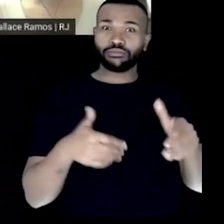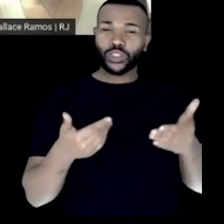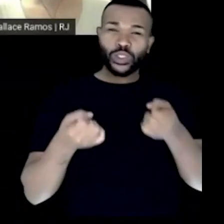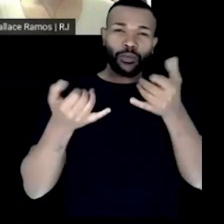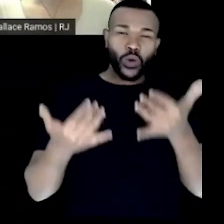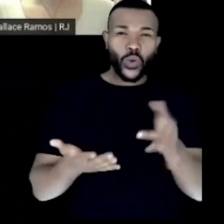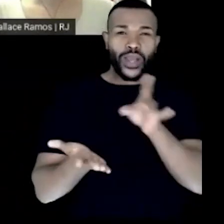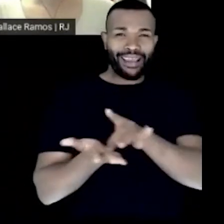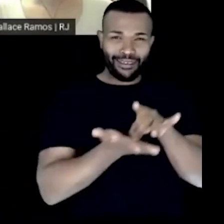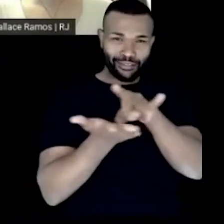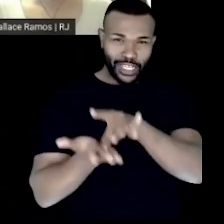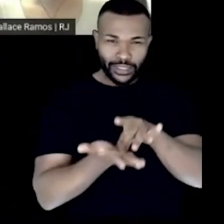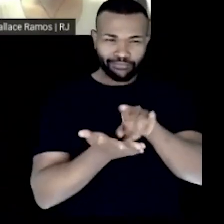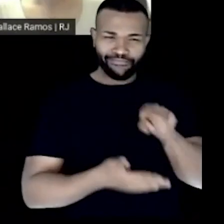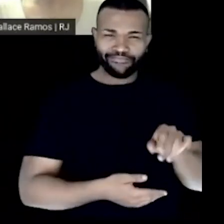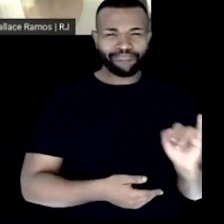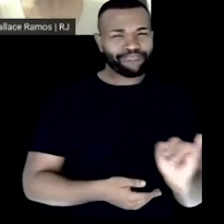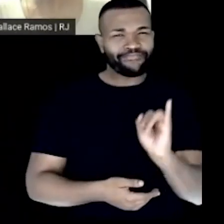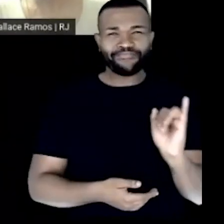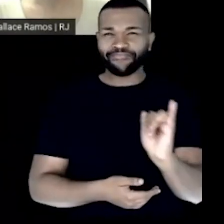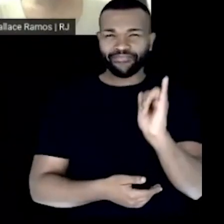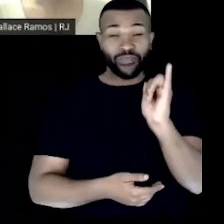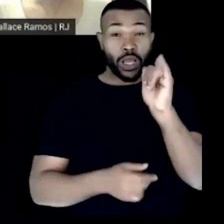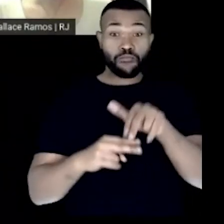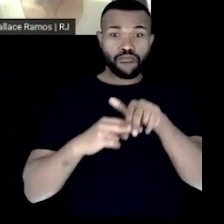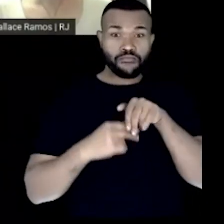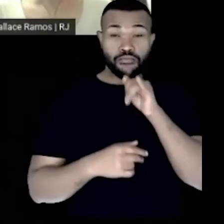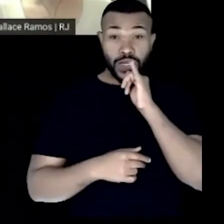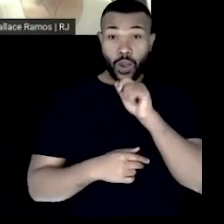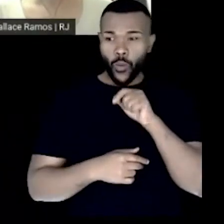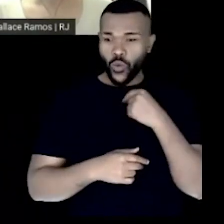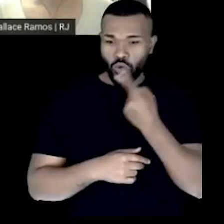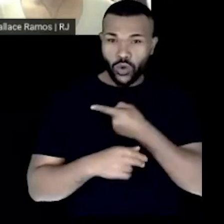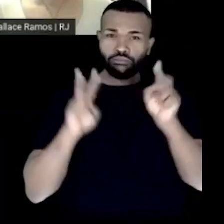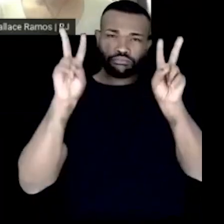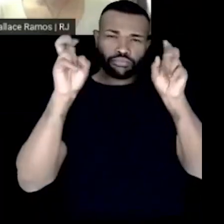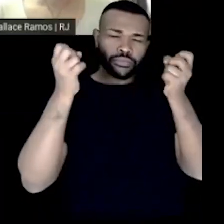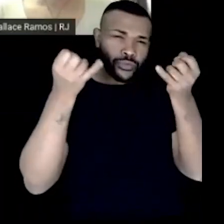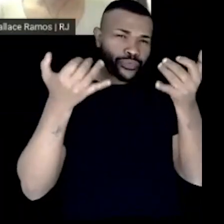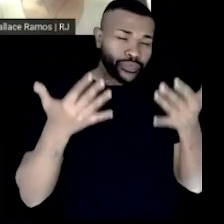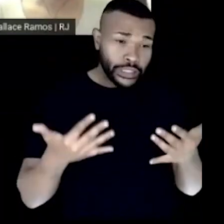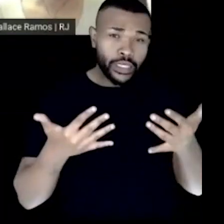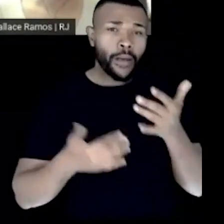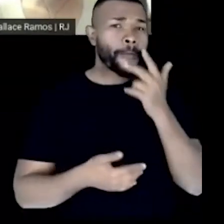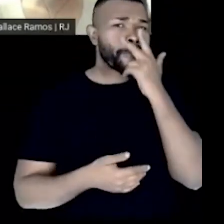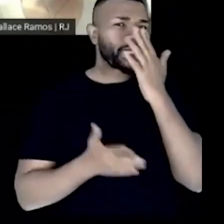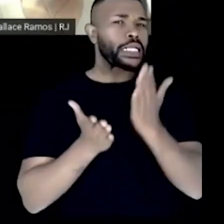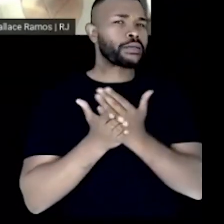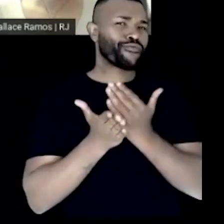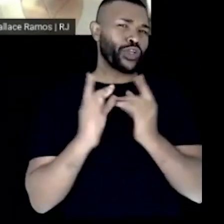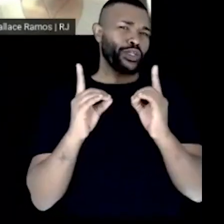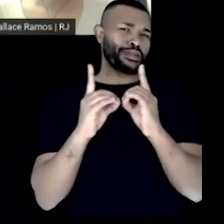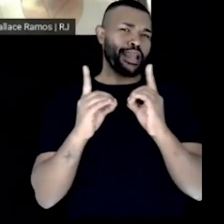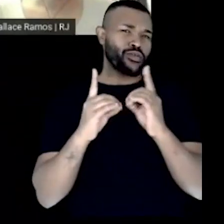comentou do realismo e tal, para mim isso era muito importante, porque muitas vezes, quando a gente aborda esses temas,